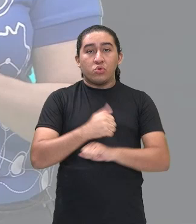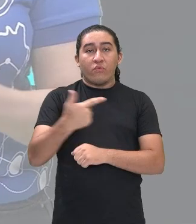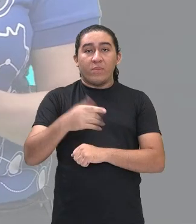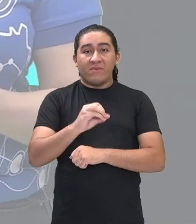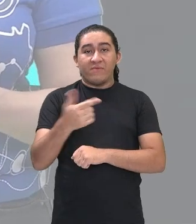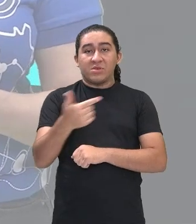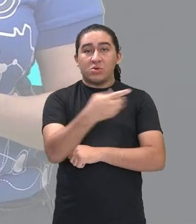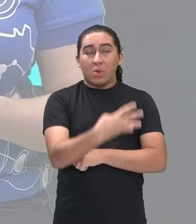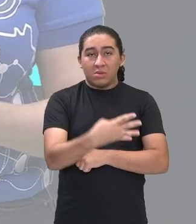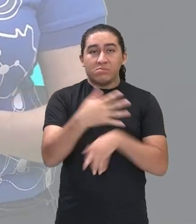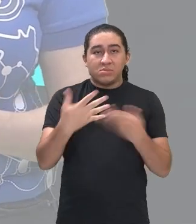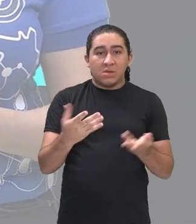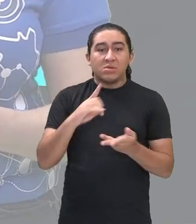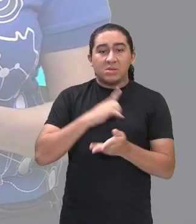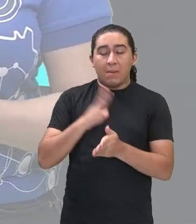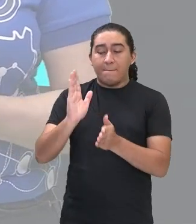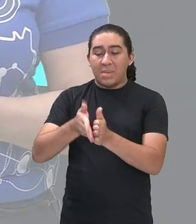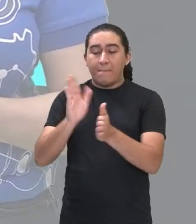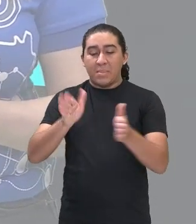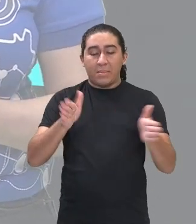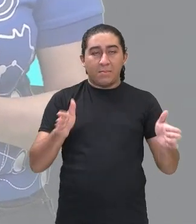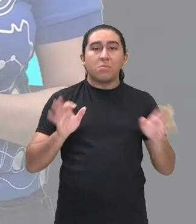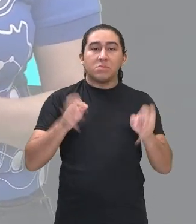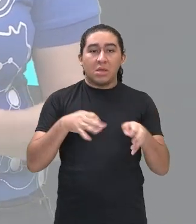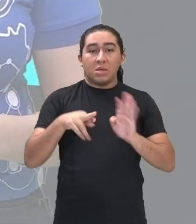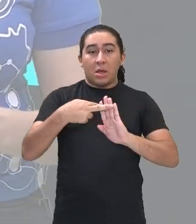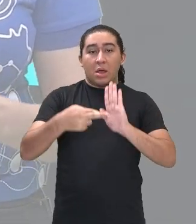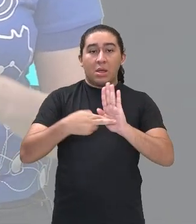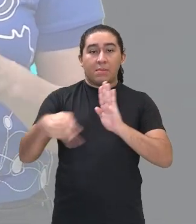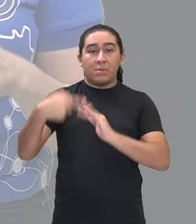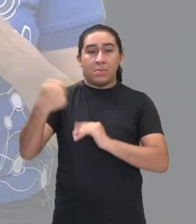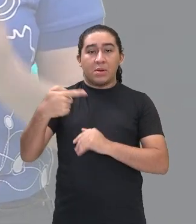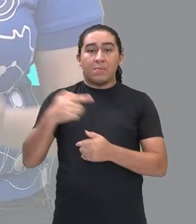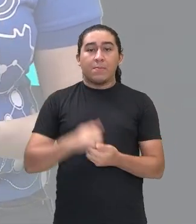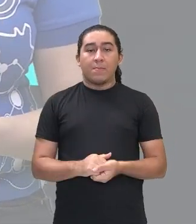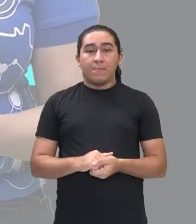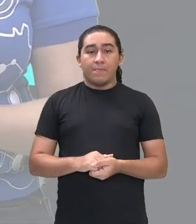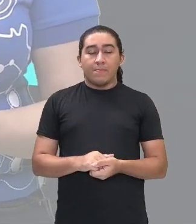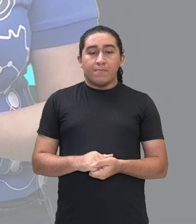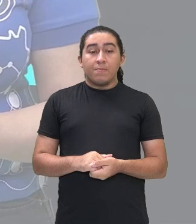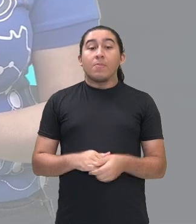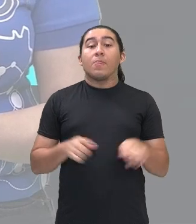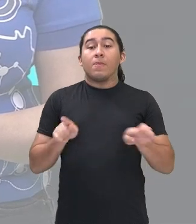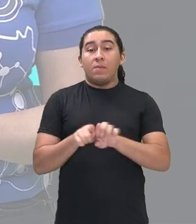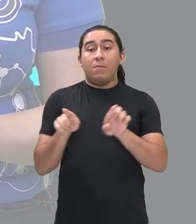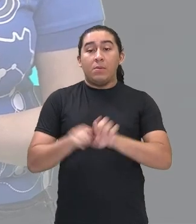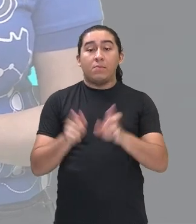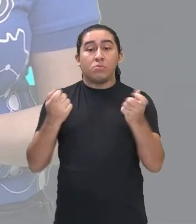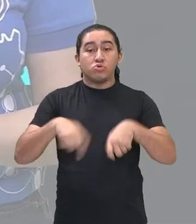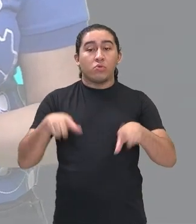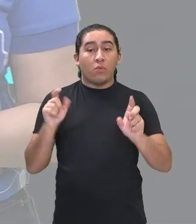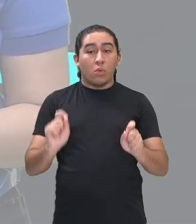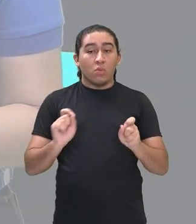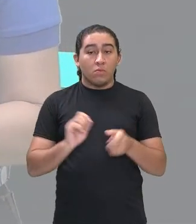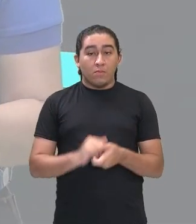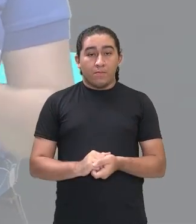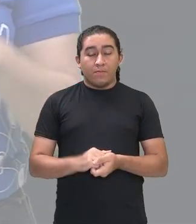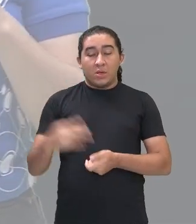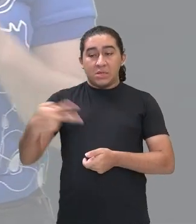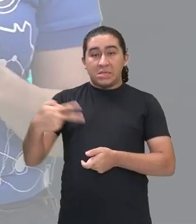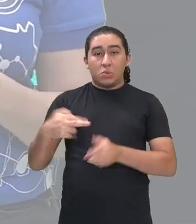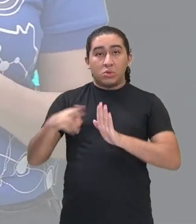Então, separei. Primeira regrinha. Usa-se a vírgula também para